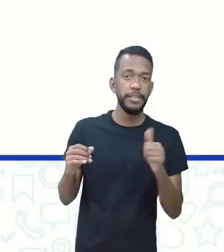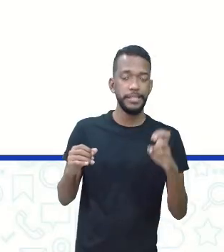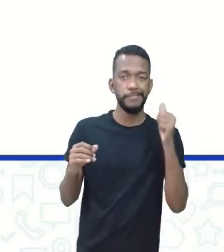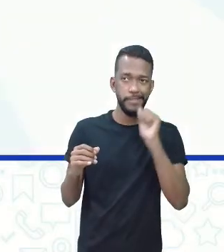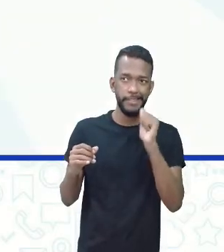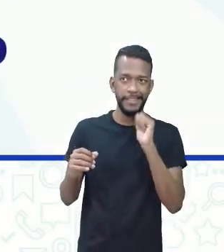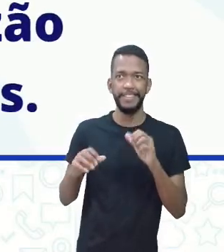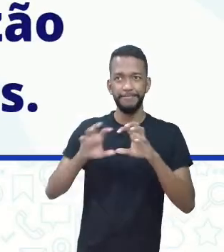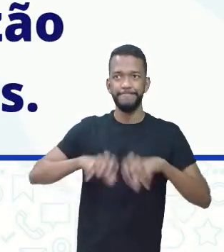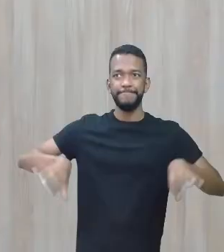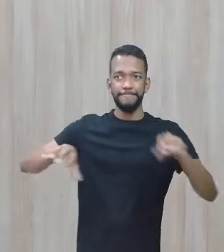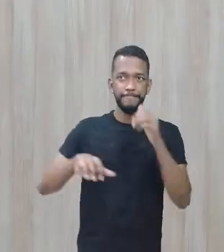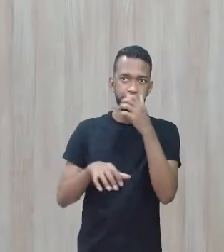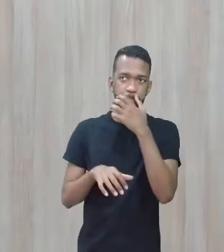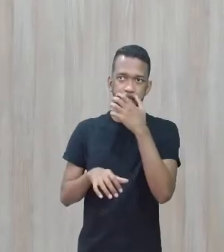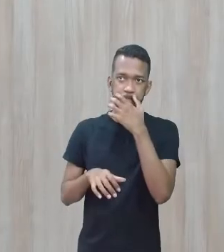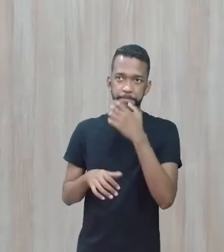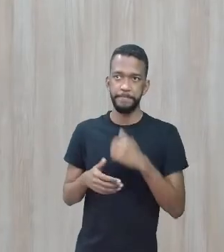meninas, tá bom?